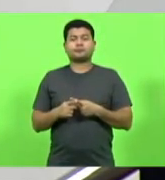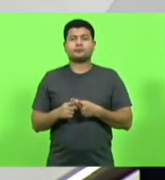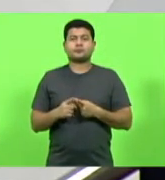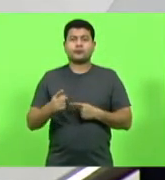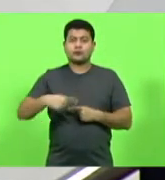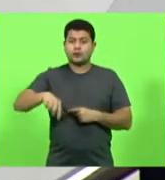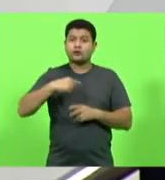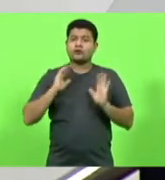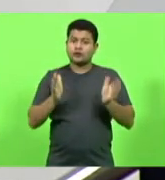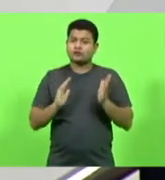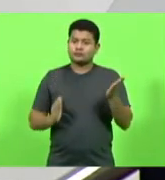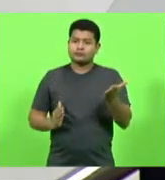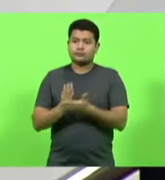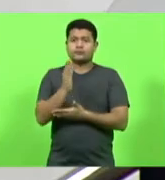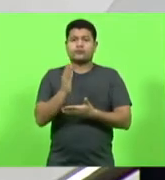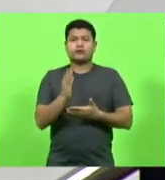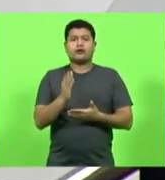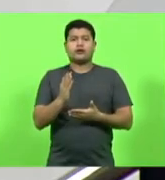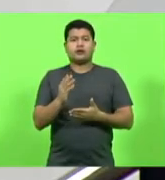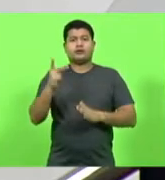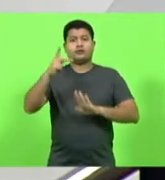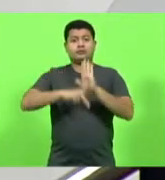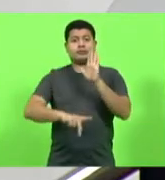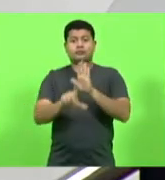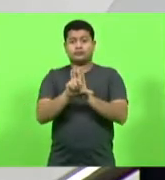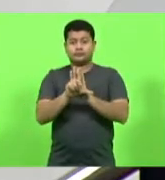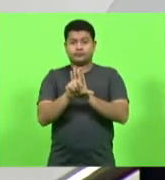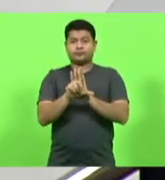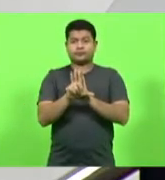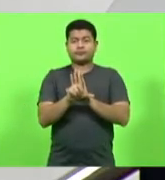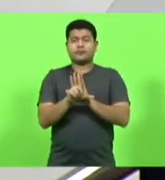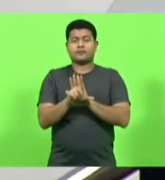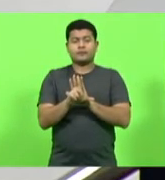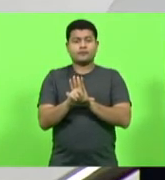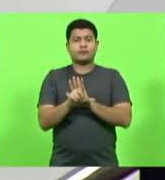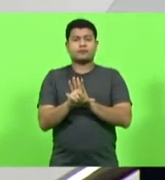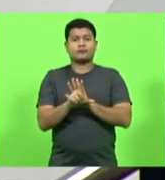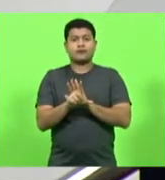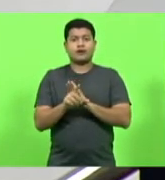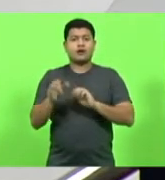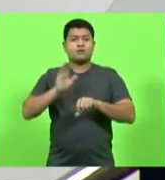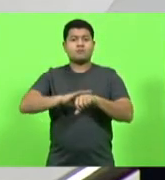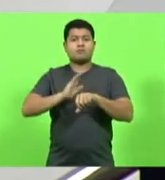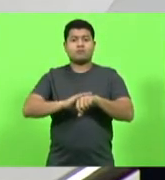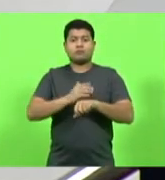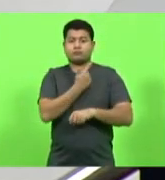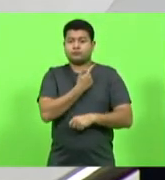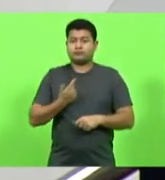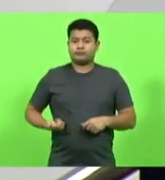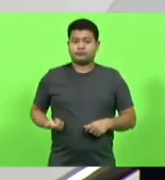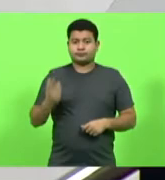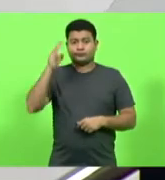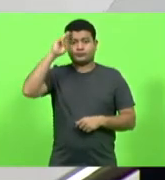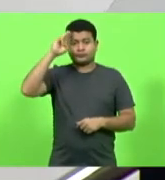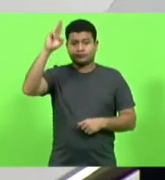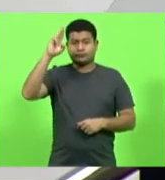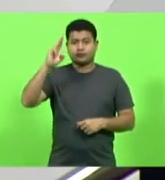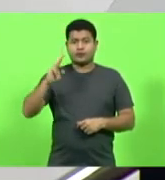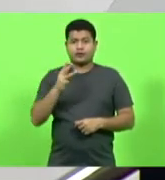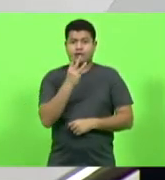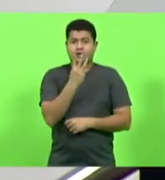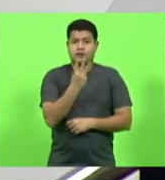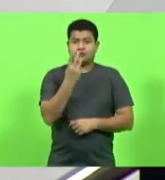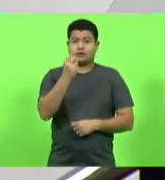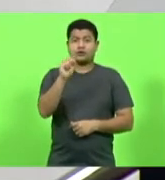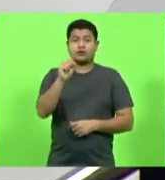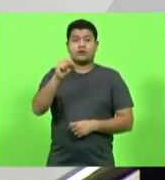nós já aprovamos esse projeto de lei que veio do governador Carlos Moisés, com 38